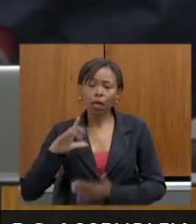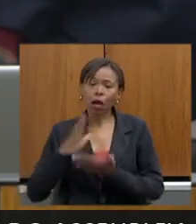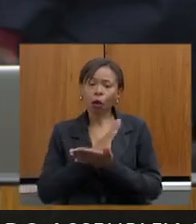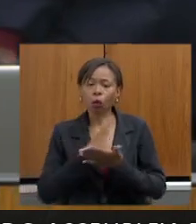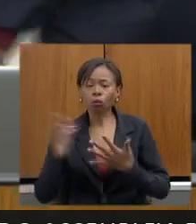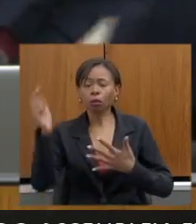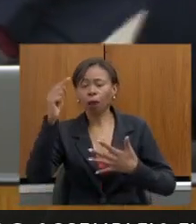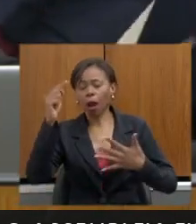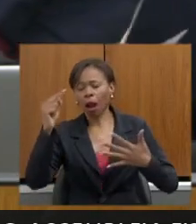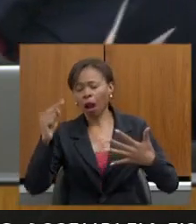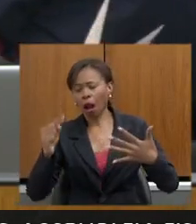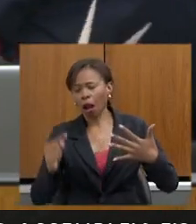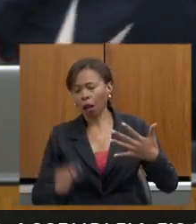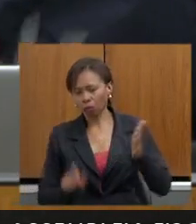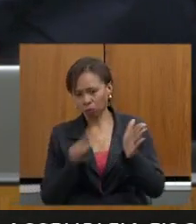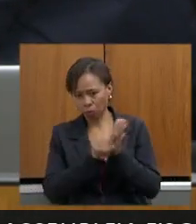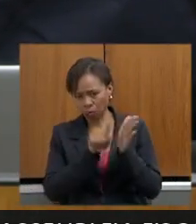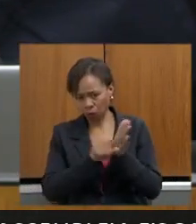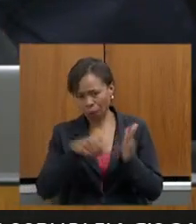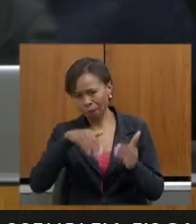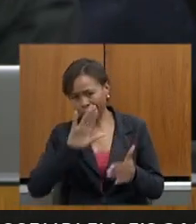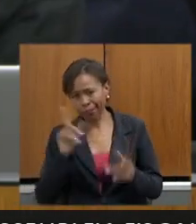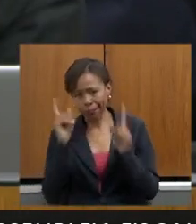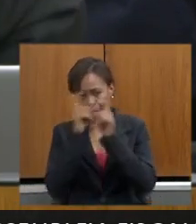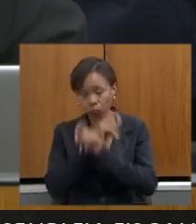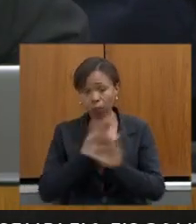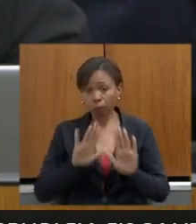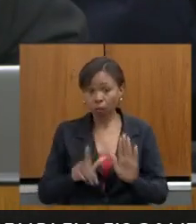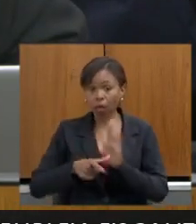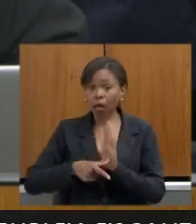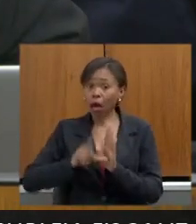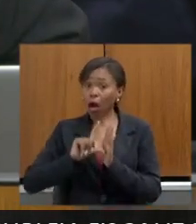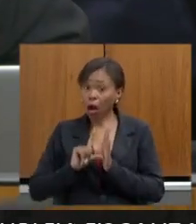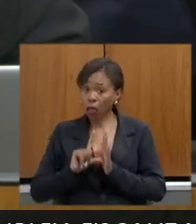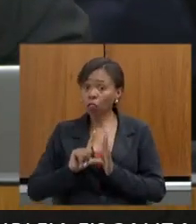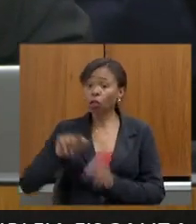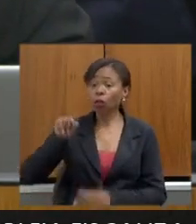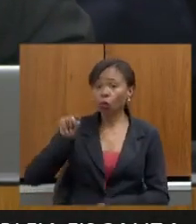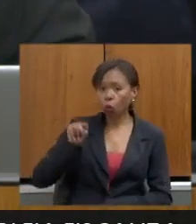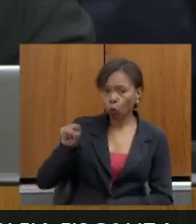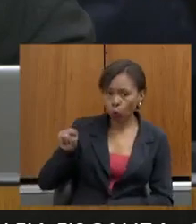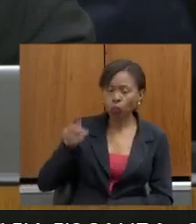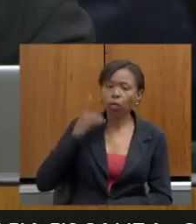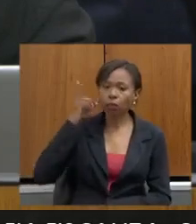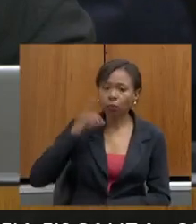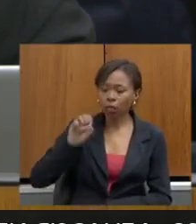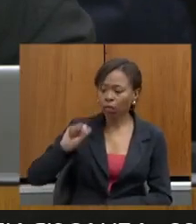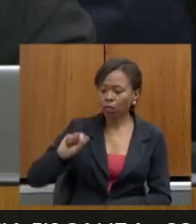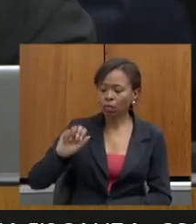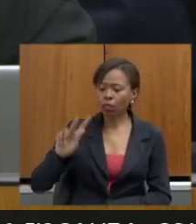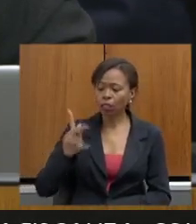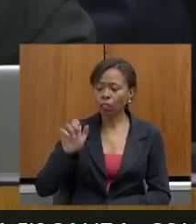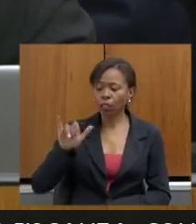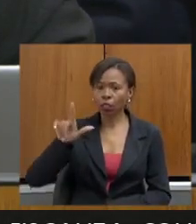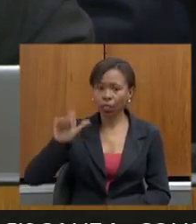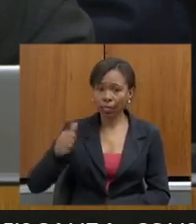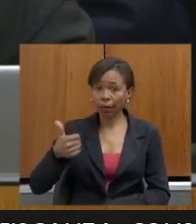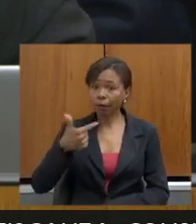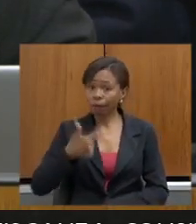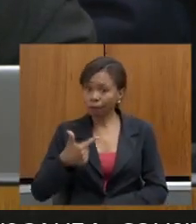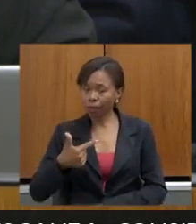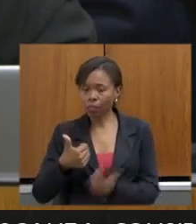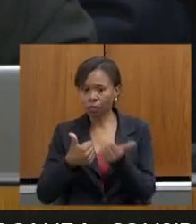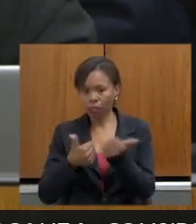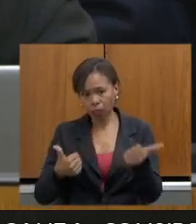maior e mais complexo mas antes disso eu passo a palavra ilustre Deputado a delegada Sheila deixa o presidente da Comissão